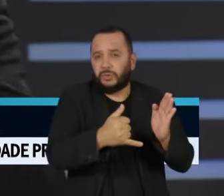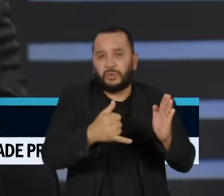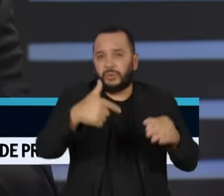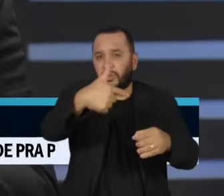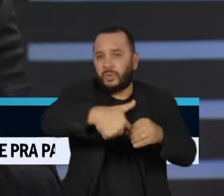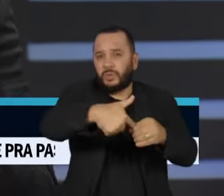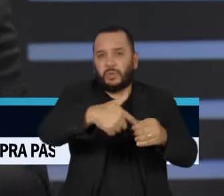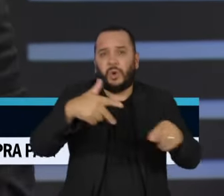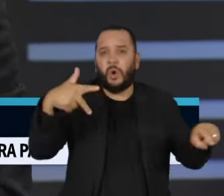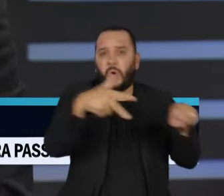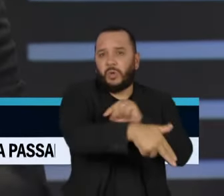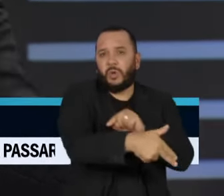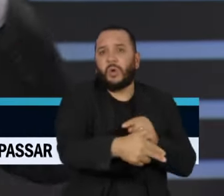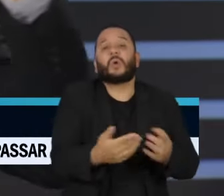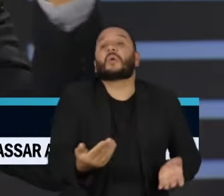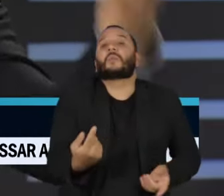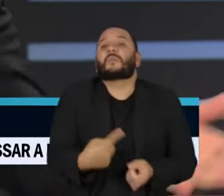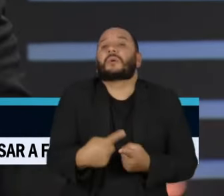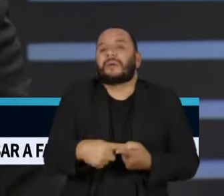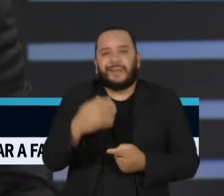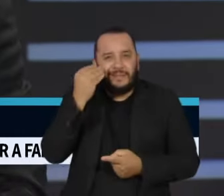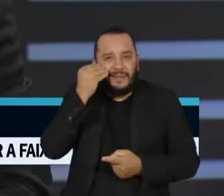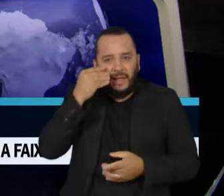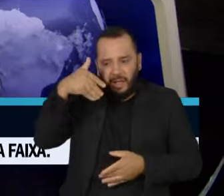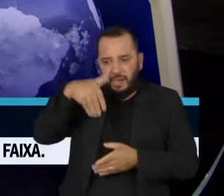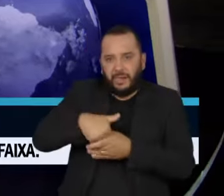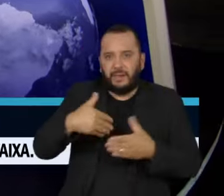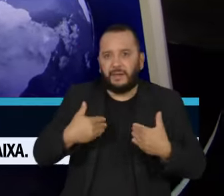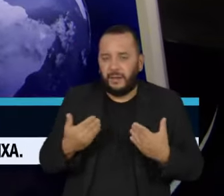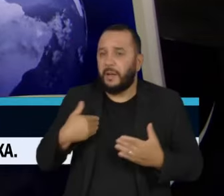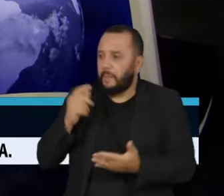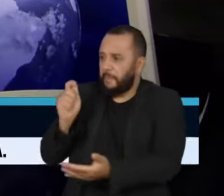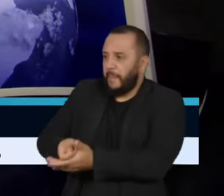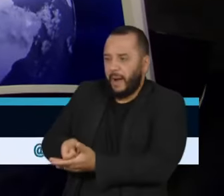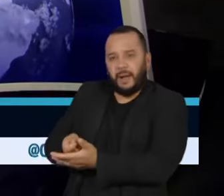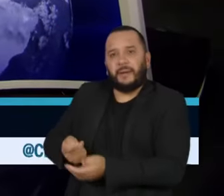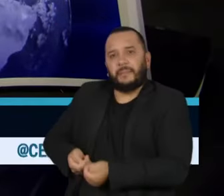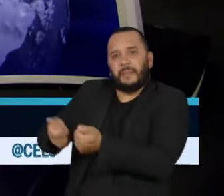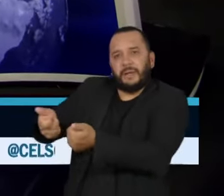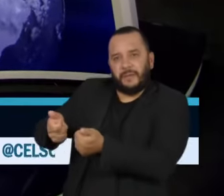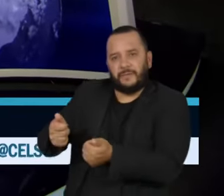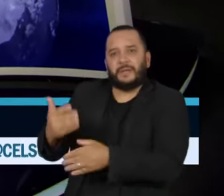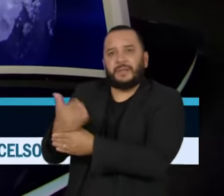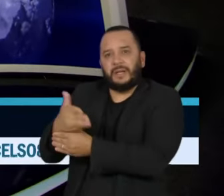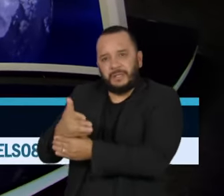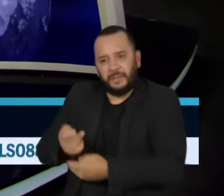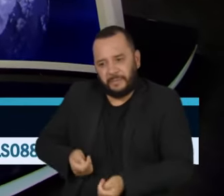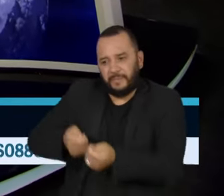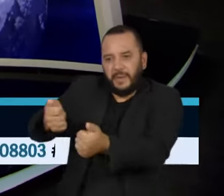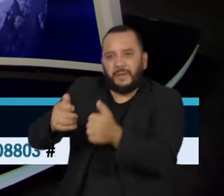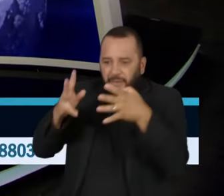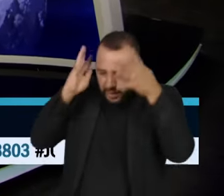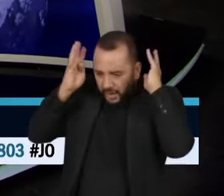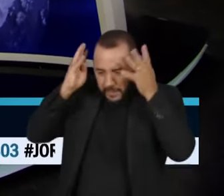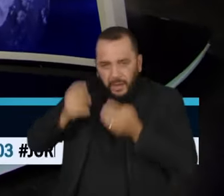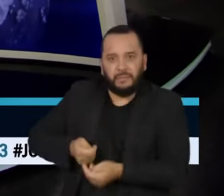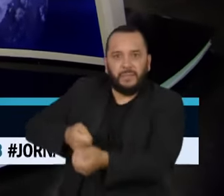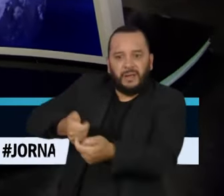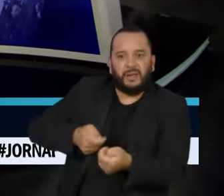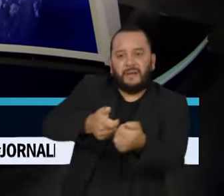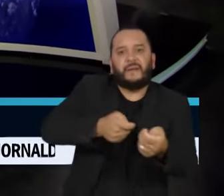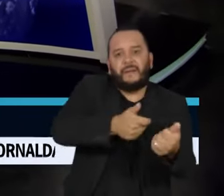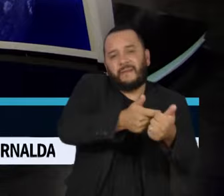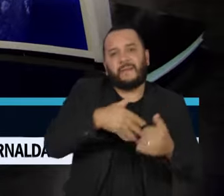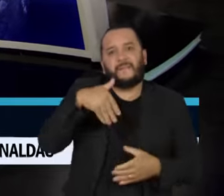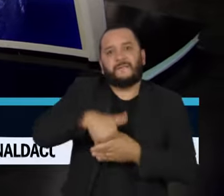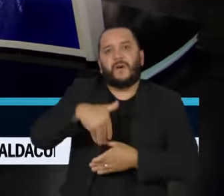eleger. Depois, como falou bem, olha, tu paga voucher para taxista, paga voucher para caminhoneiro, paga isso, paga aquilo, torra não sei o que lá, para se eleger